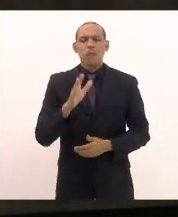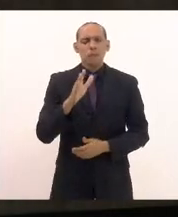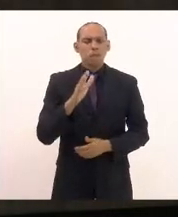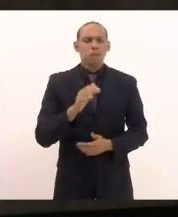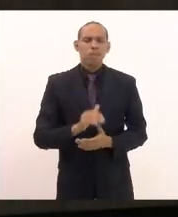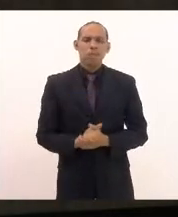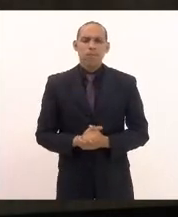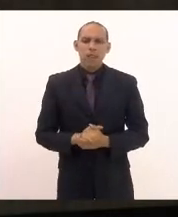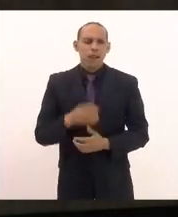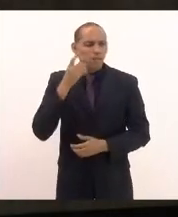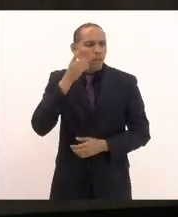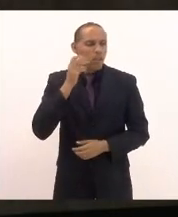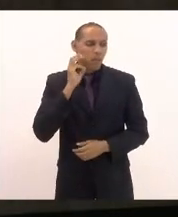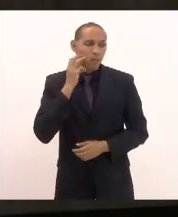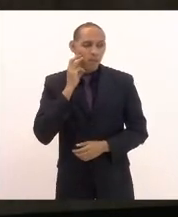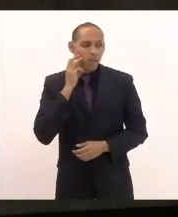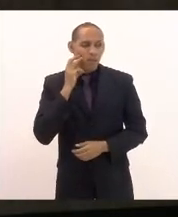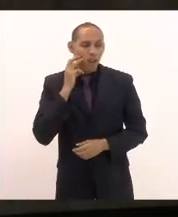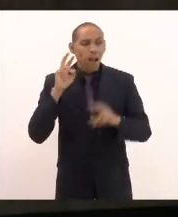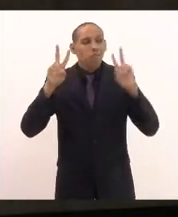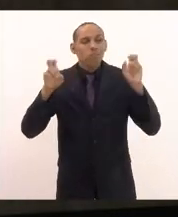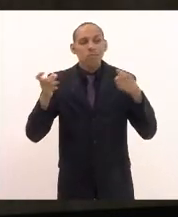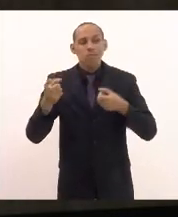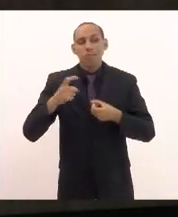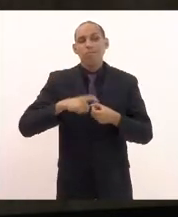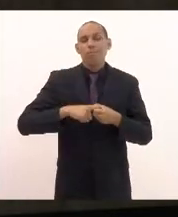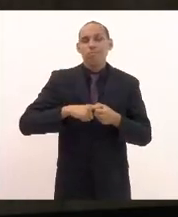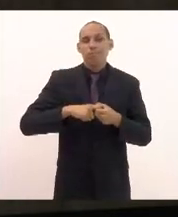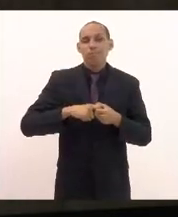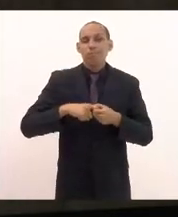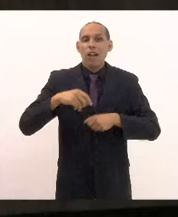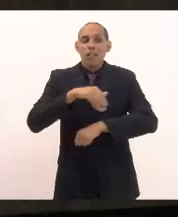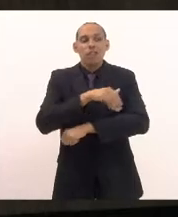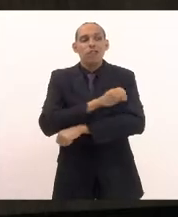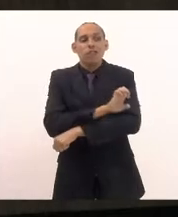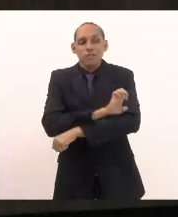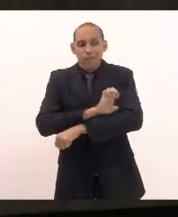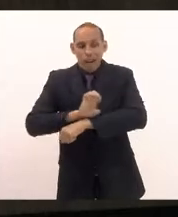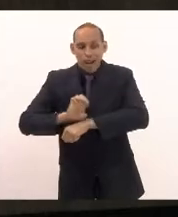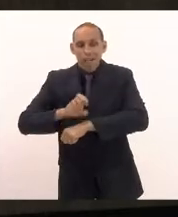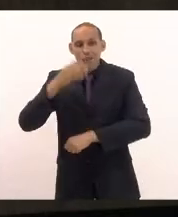deputado Valtec, volta ao tema o estágio probatório.